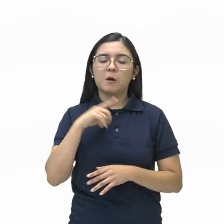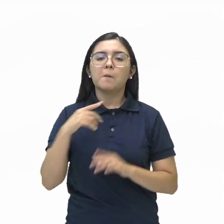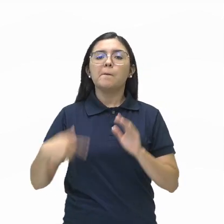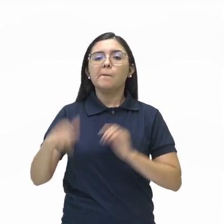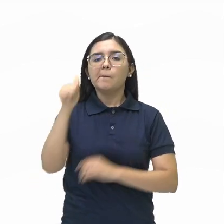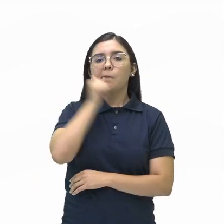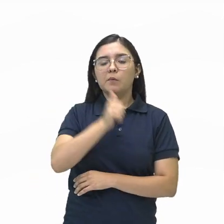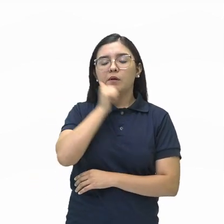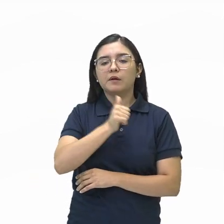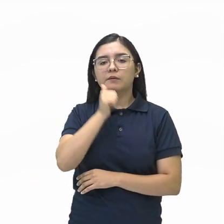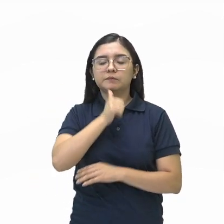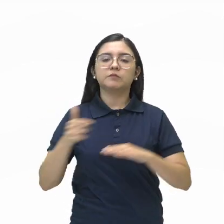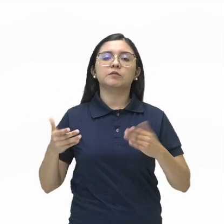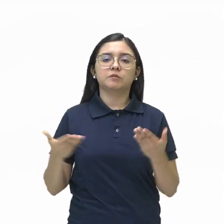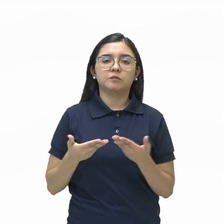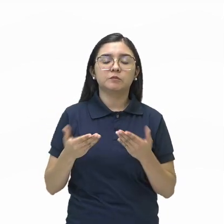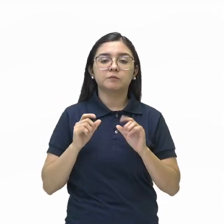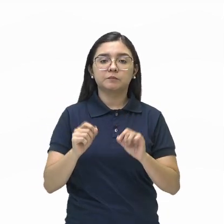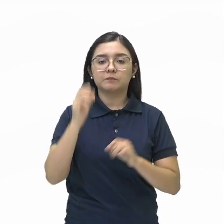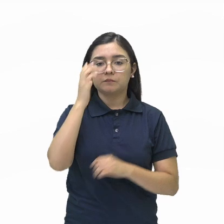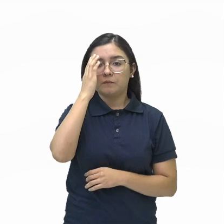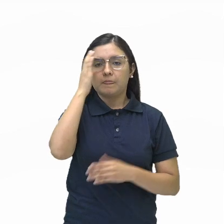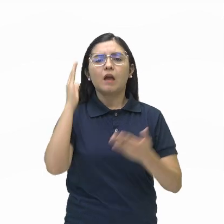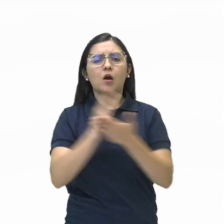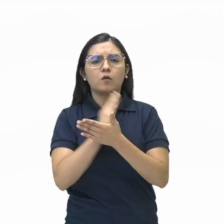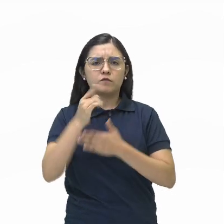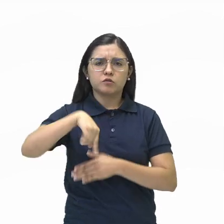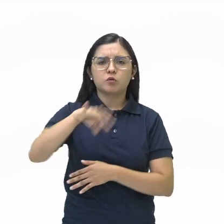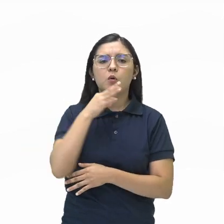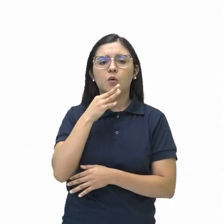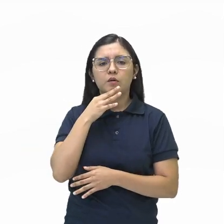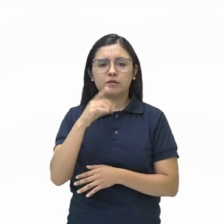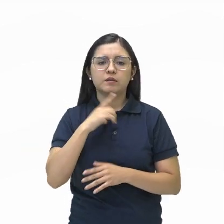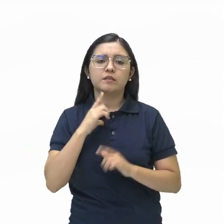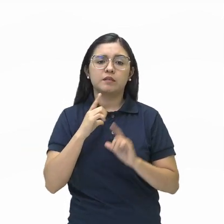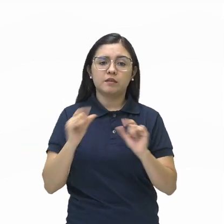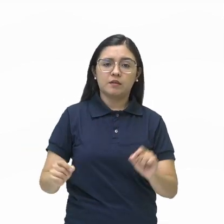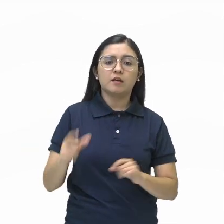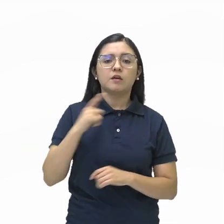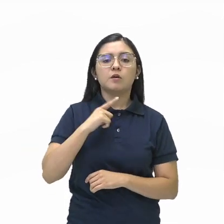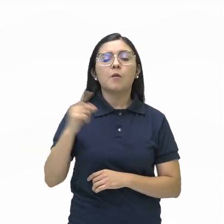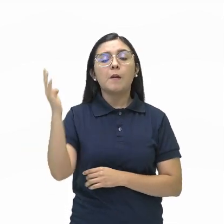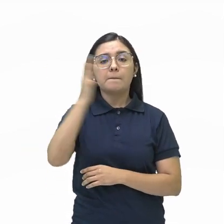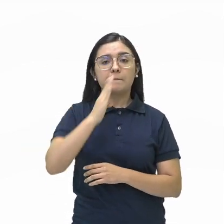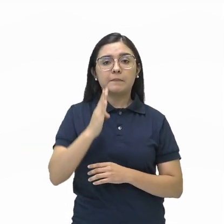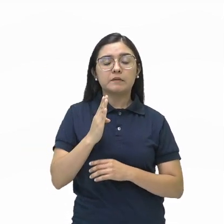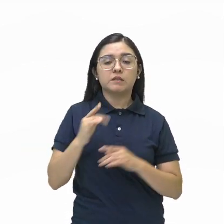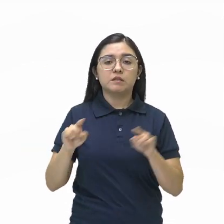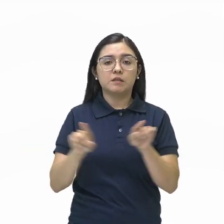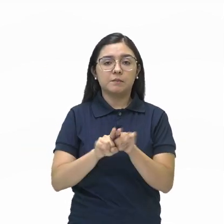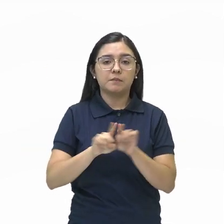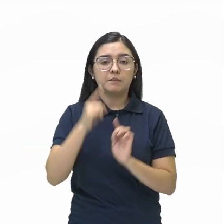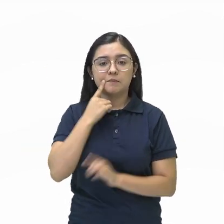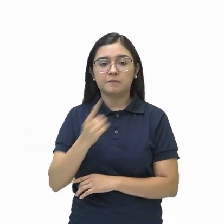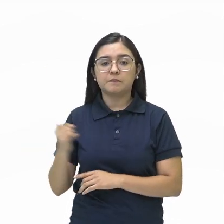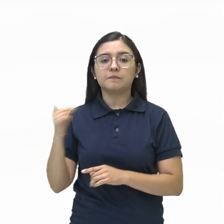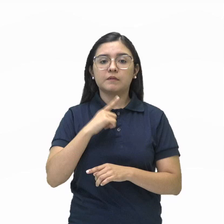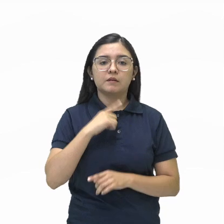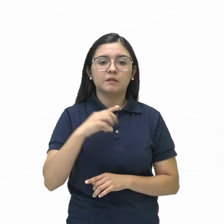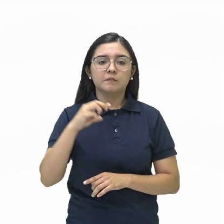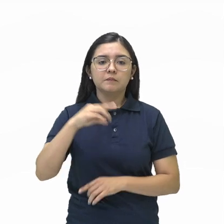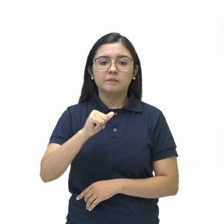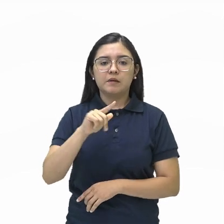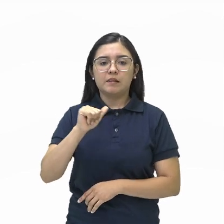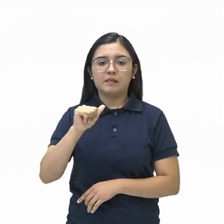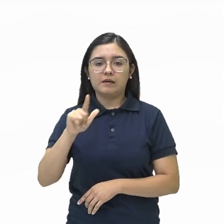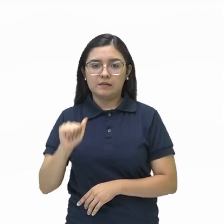mulheres mais, assim, que provavelmente alguns de vocês conheçam. Tem até uma brasileira maravilhosa ali, né? Mas nós temos a Malala,